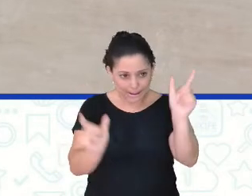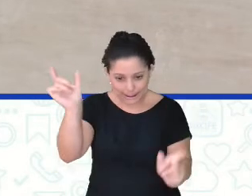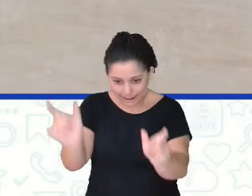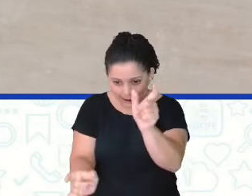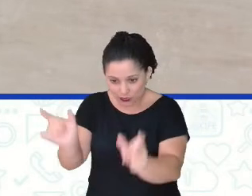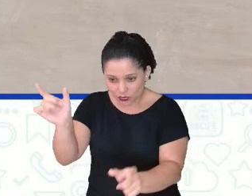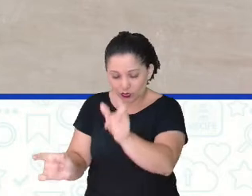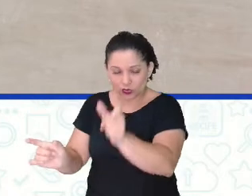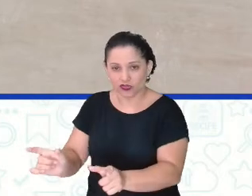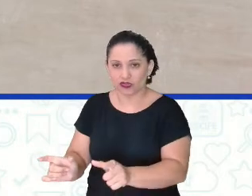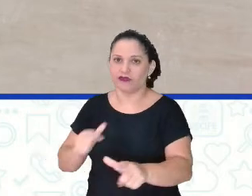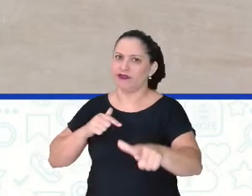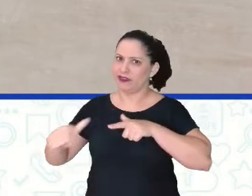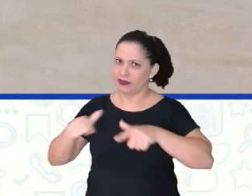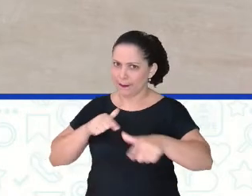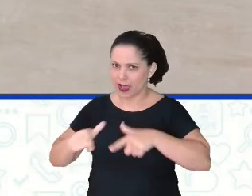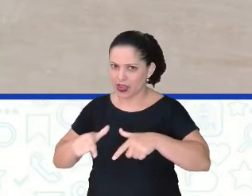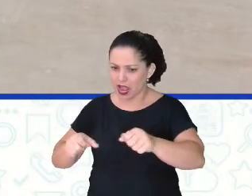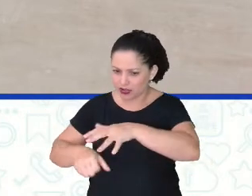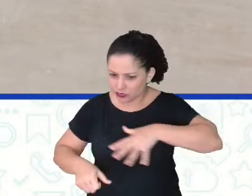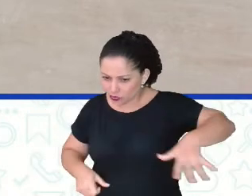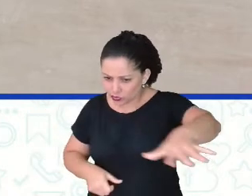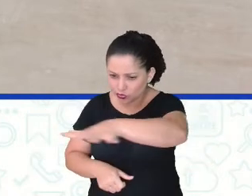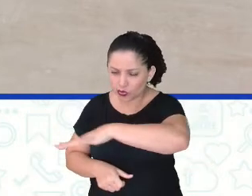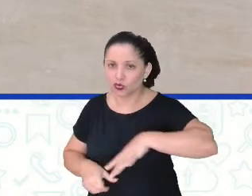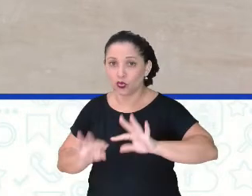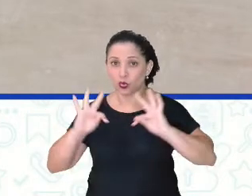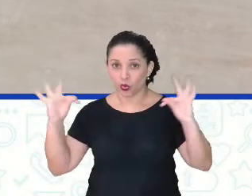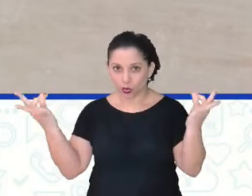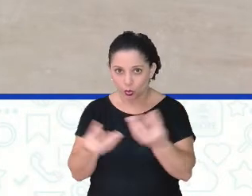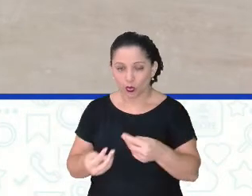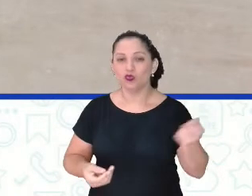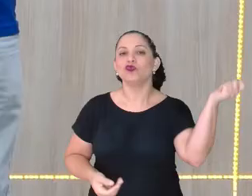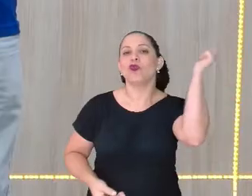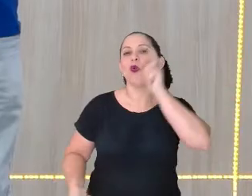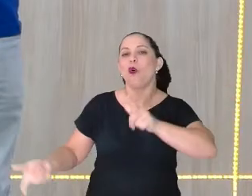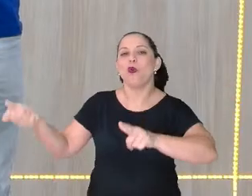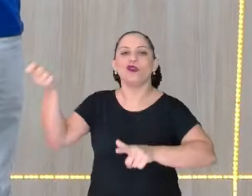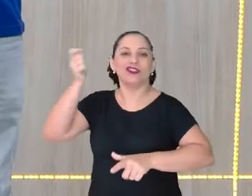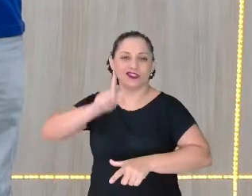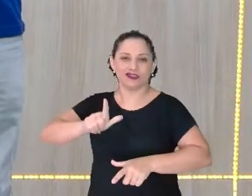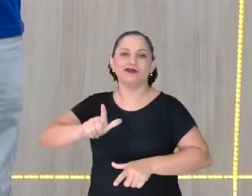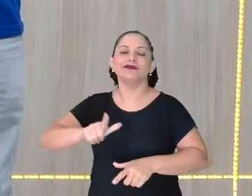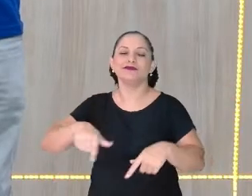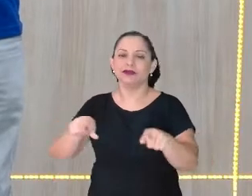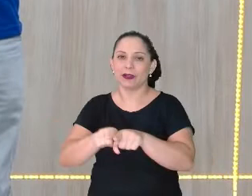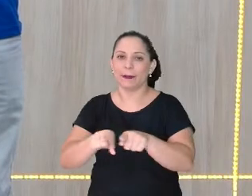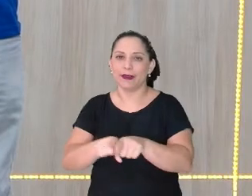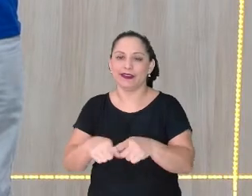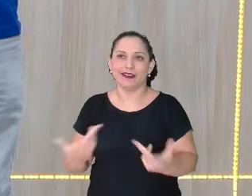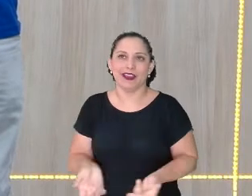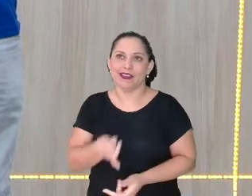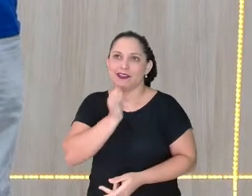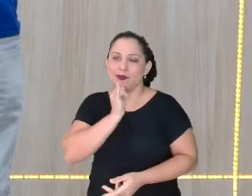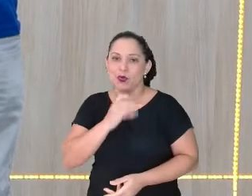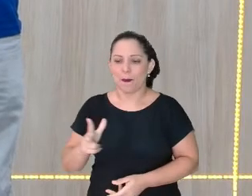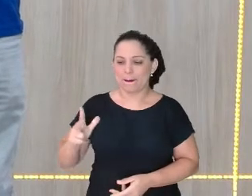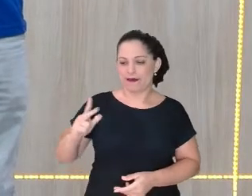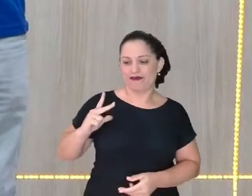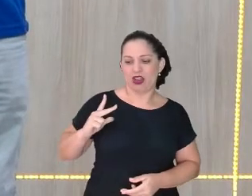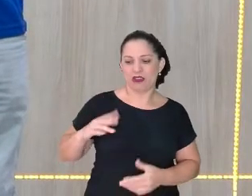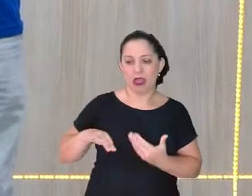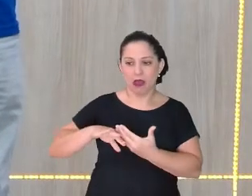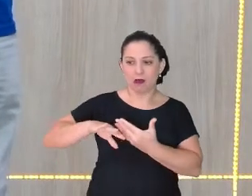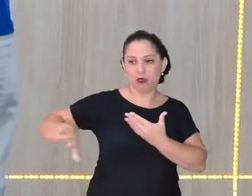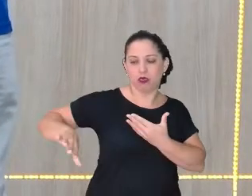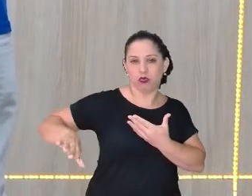todos usufruem do fruto do seu trabalho. Então, não existia propriedade privada, isso é